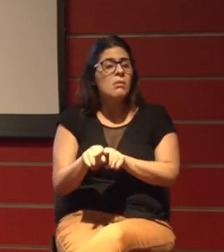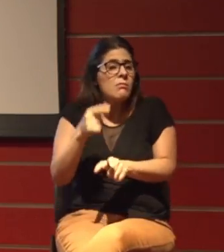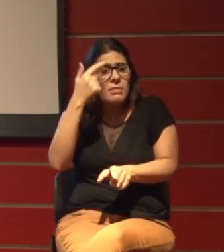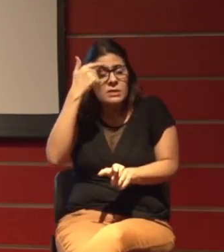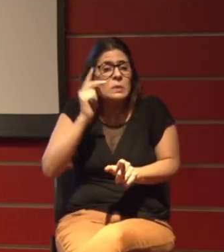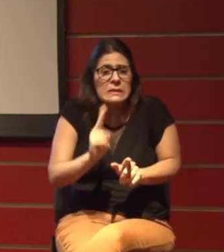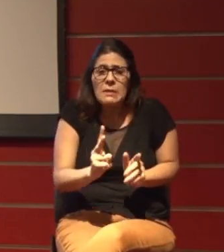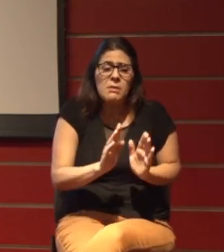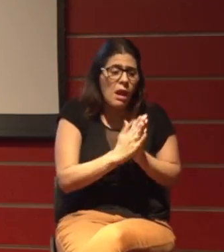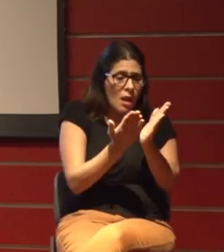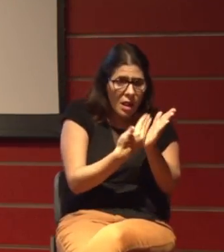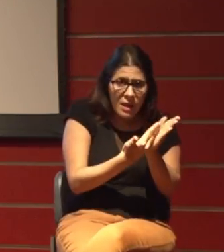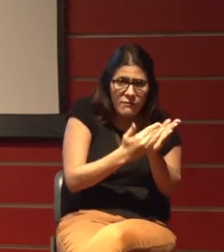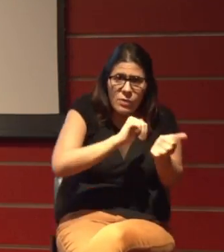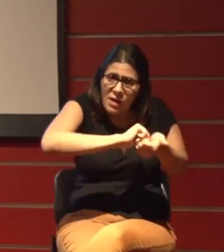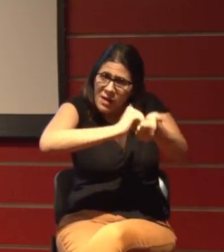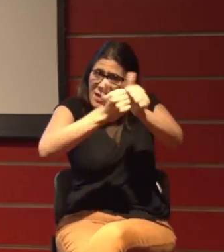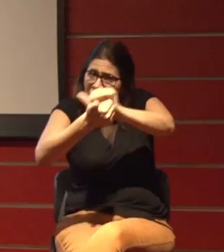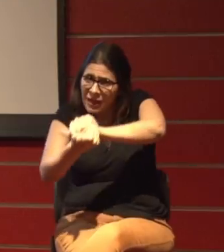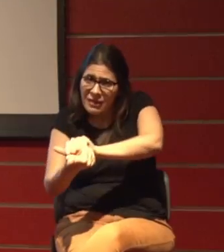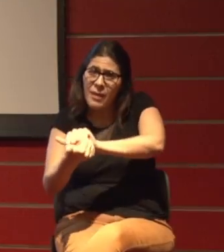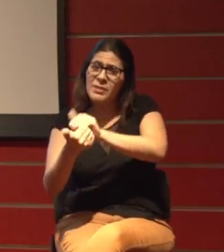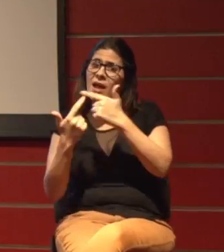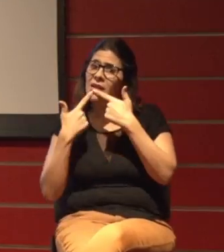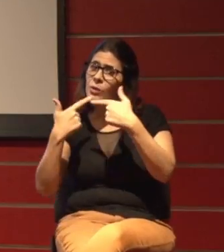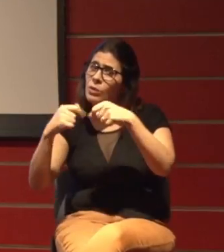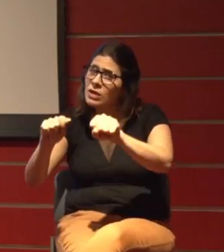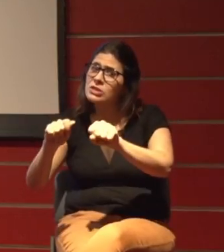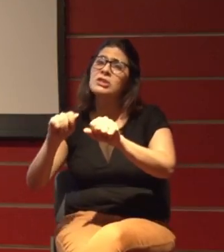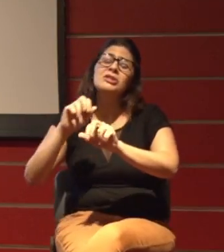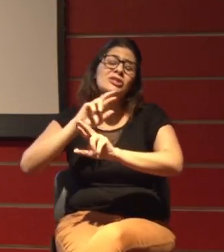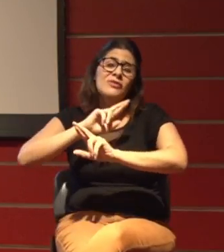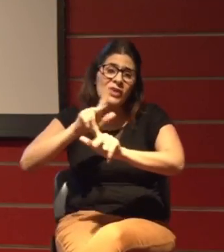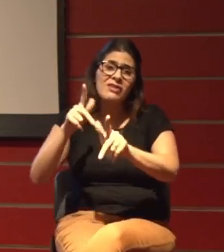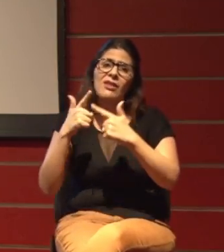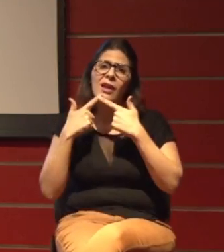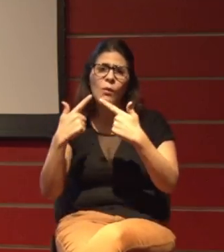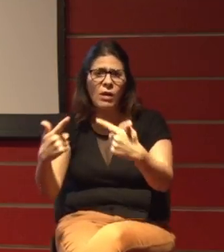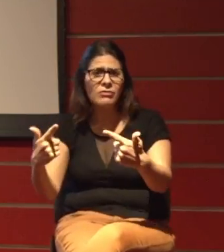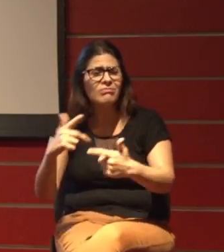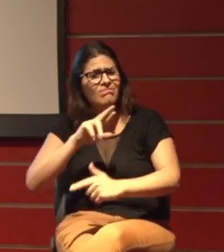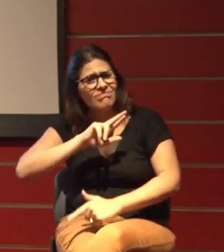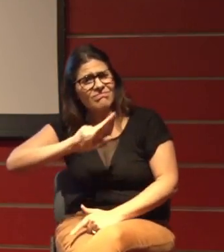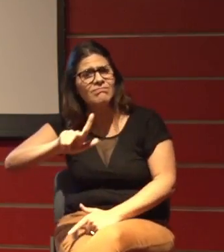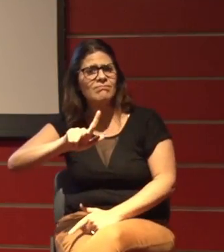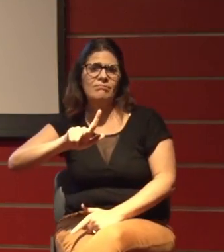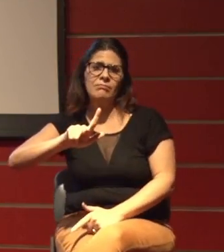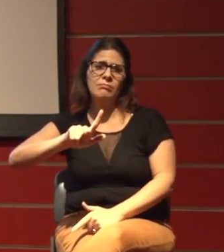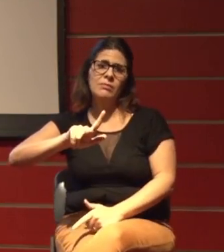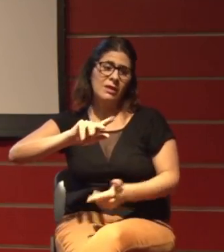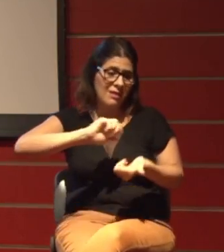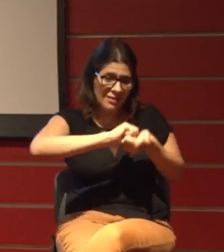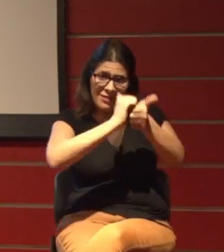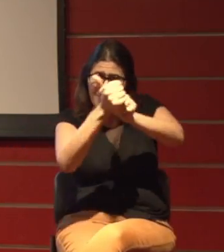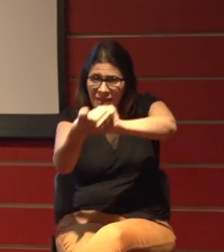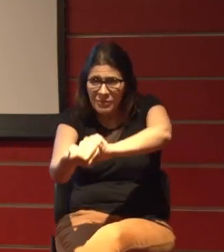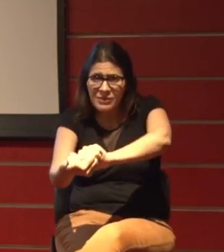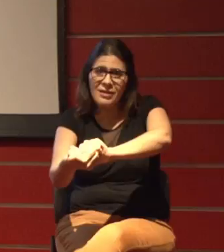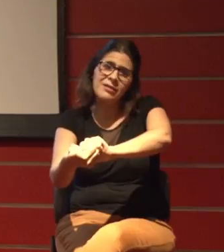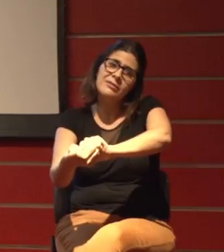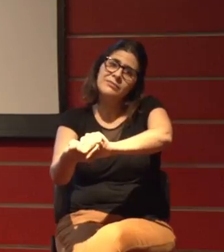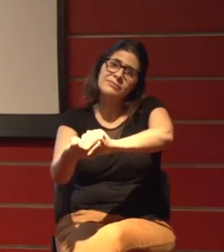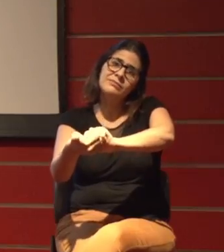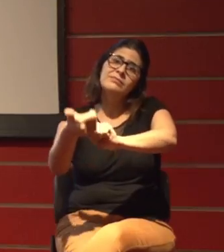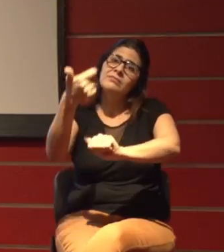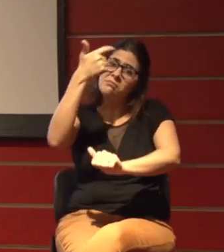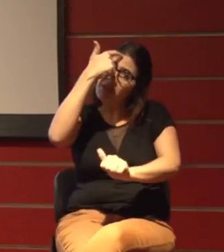literária que você transpõe para uma outra linguagem né porque ao Transform para essa outra linguagem você eh você pode